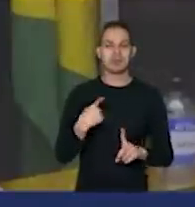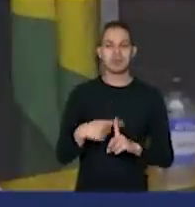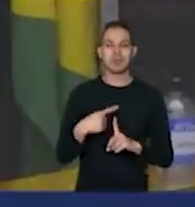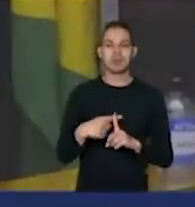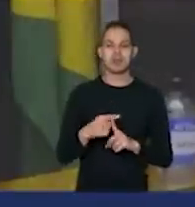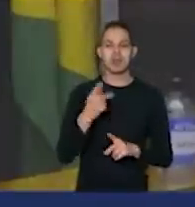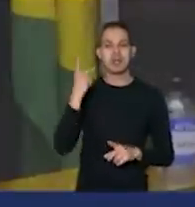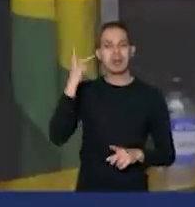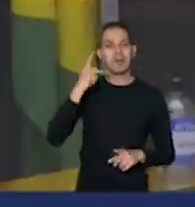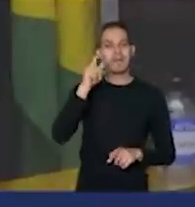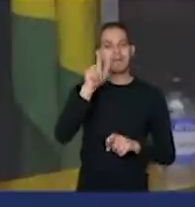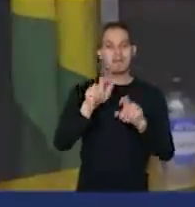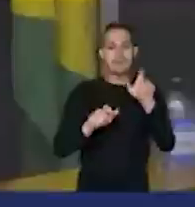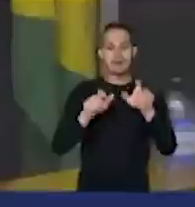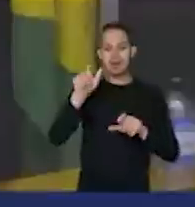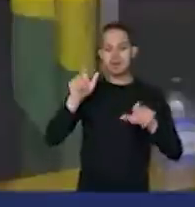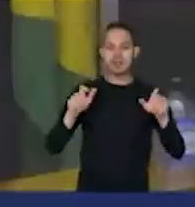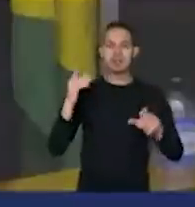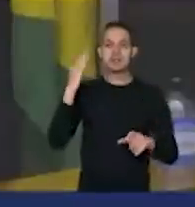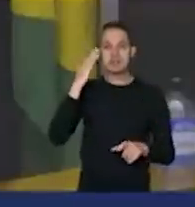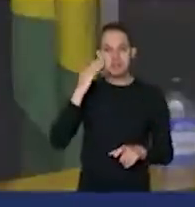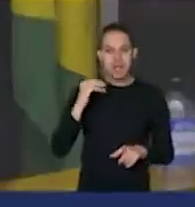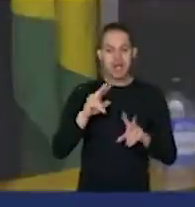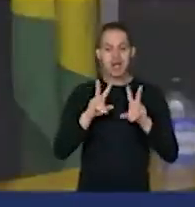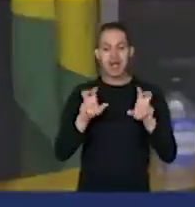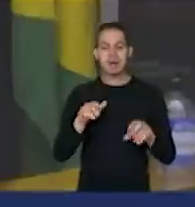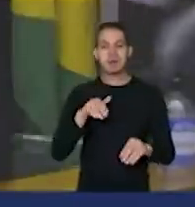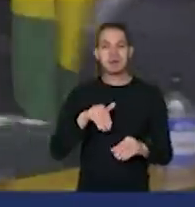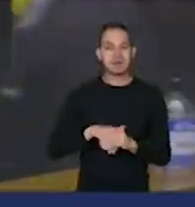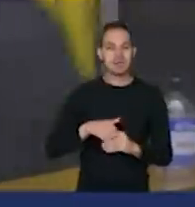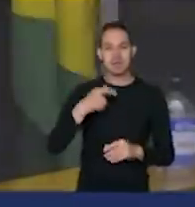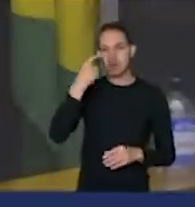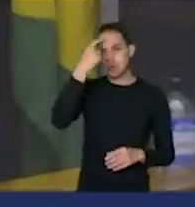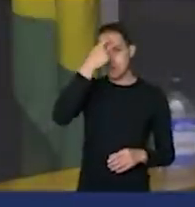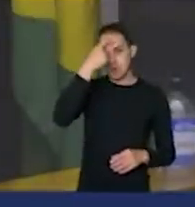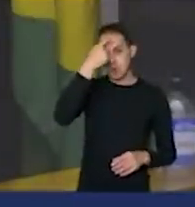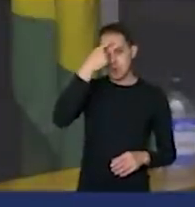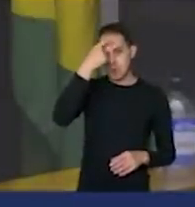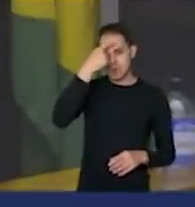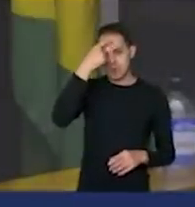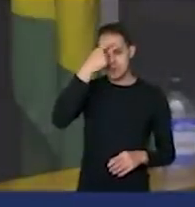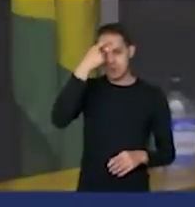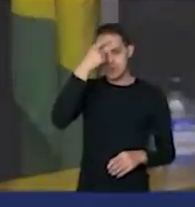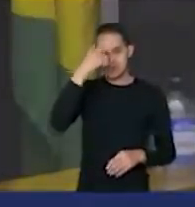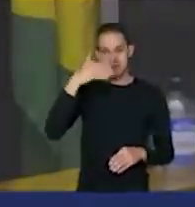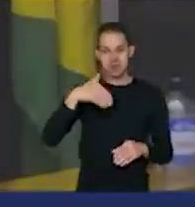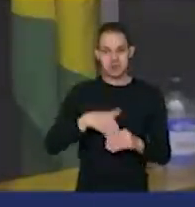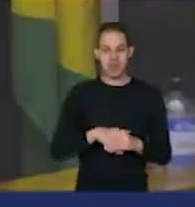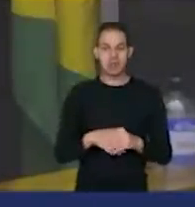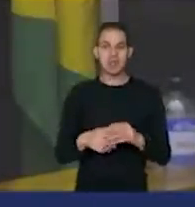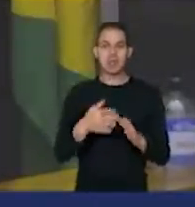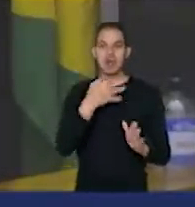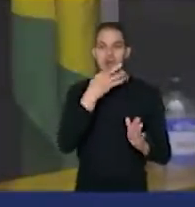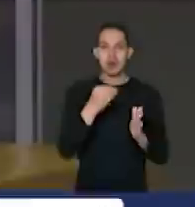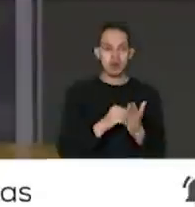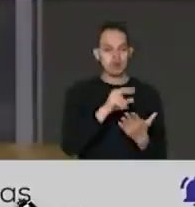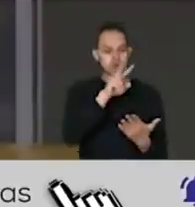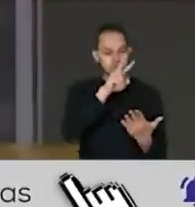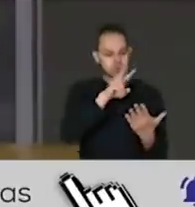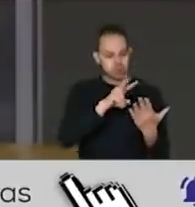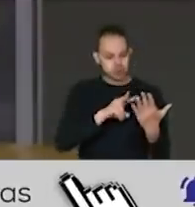saibam aquilo que está sendo votado, tenham consciência daquilo que está sendo votado, leiam o parecer da comissão especial e